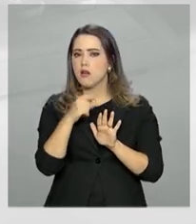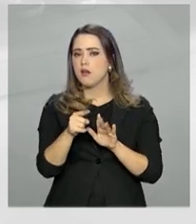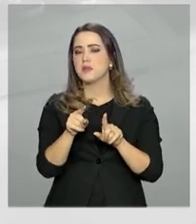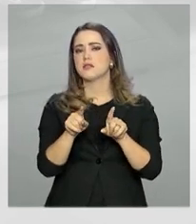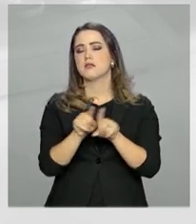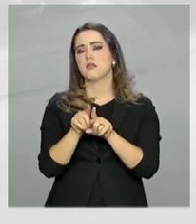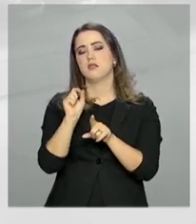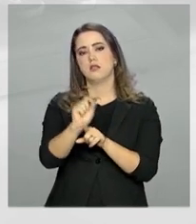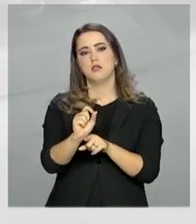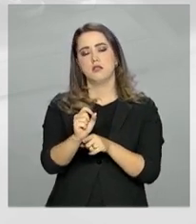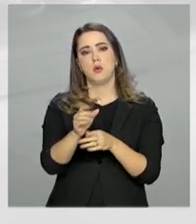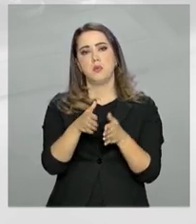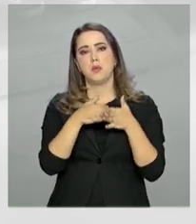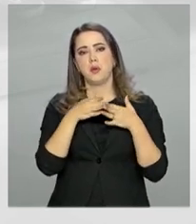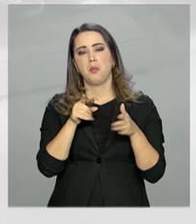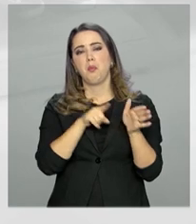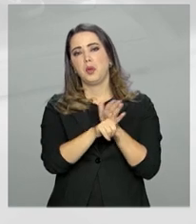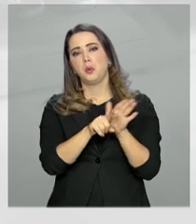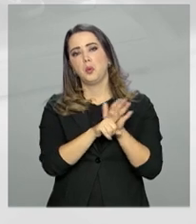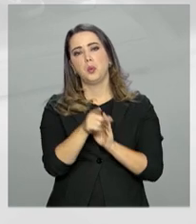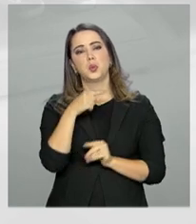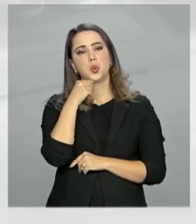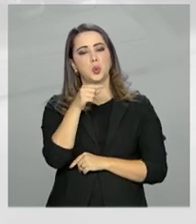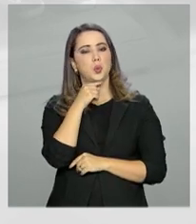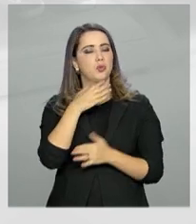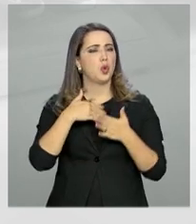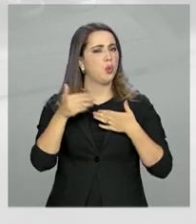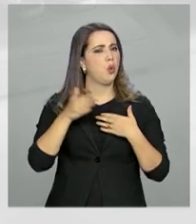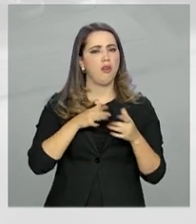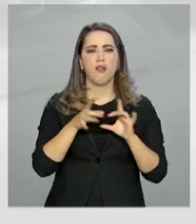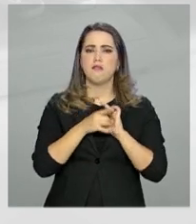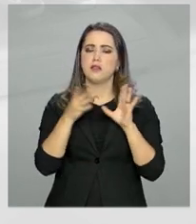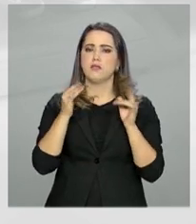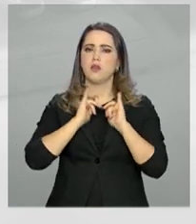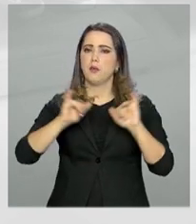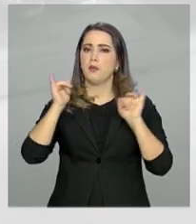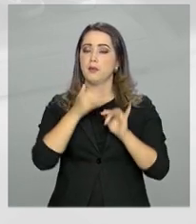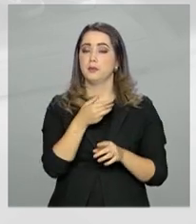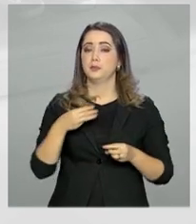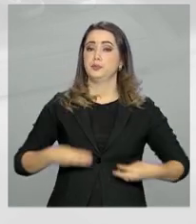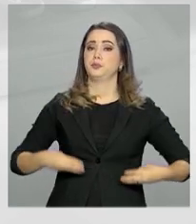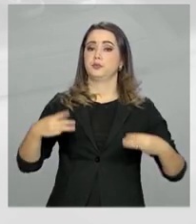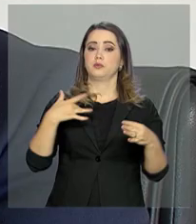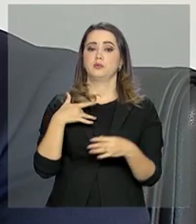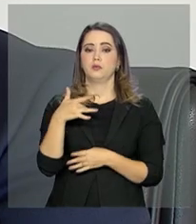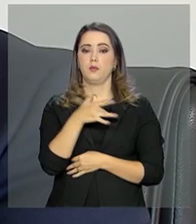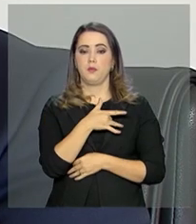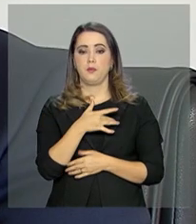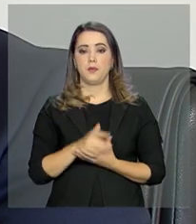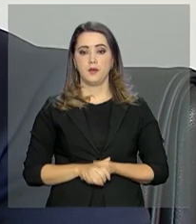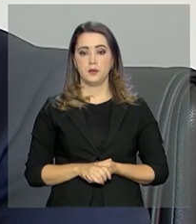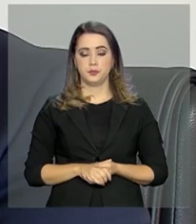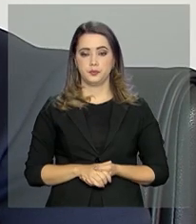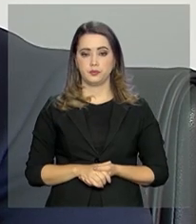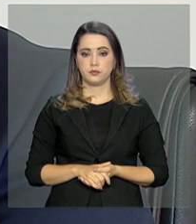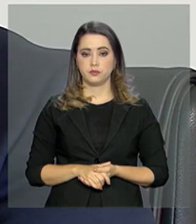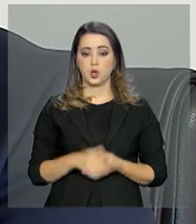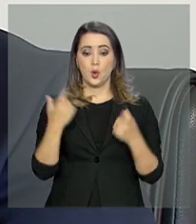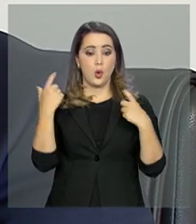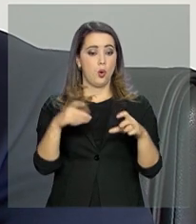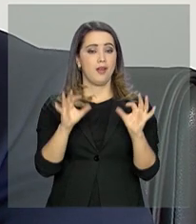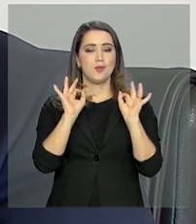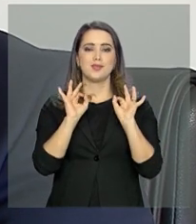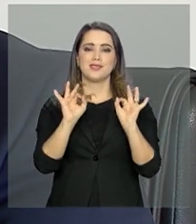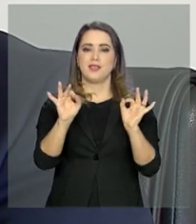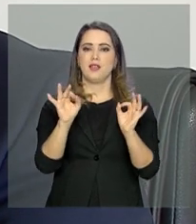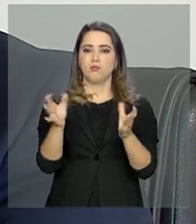informações sobre doenças remédios ou tirar dúvidas sobre campanhas feitas pelo ministério da saúde é o canal adequado para